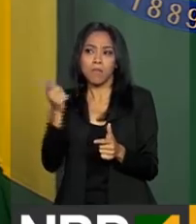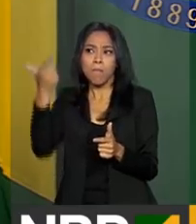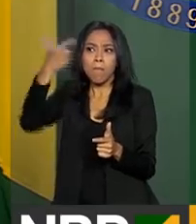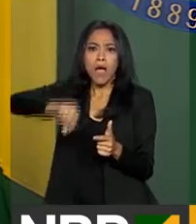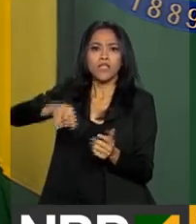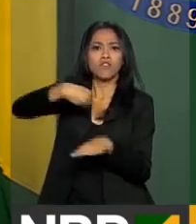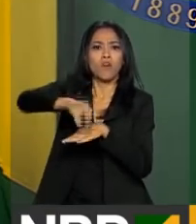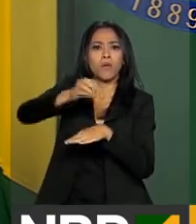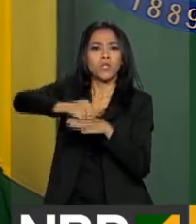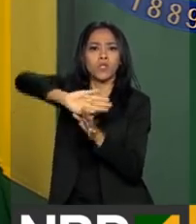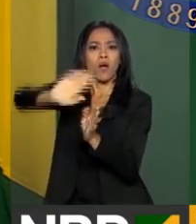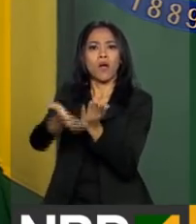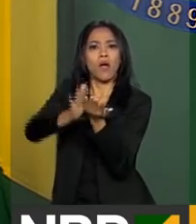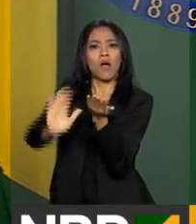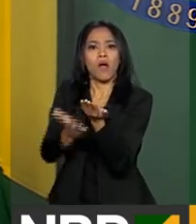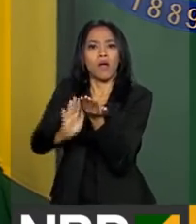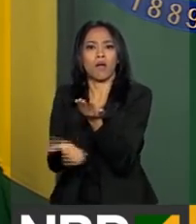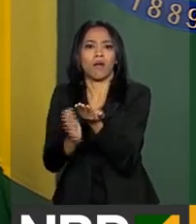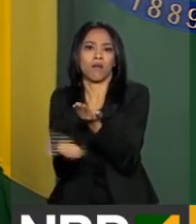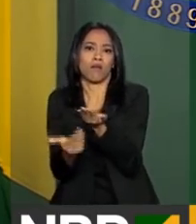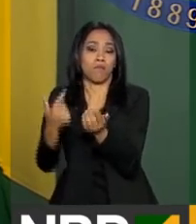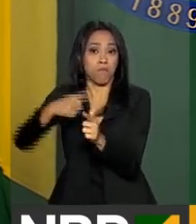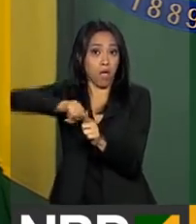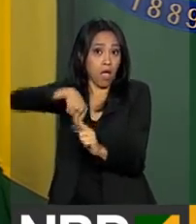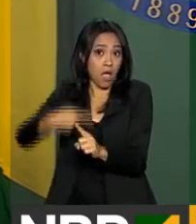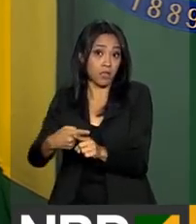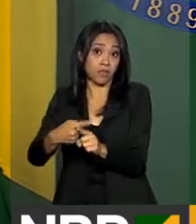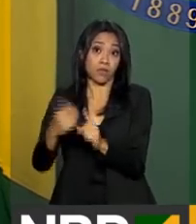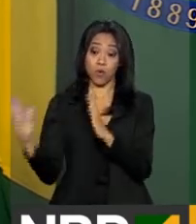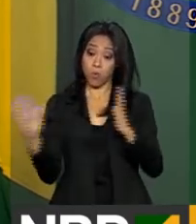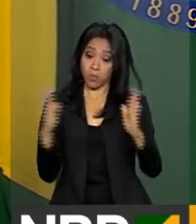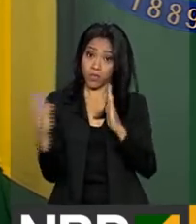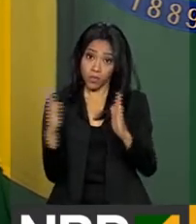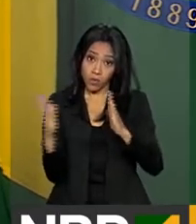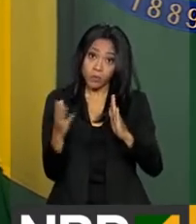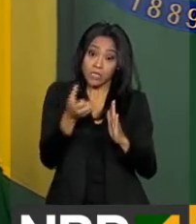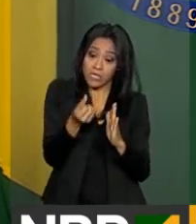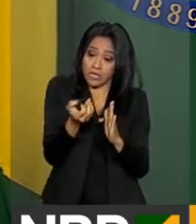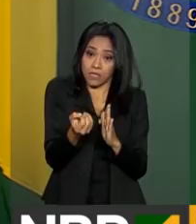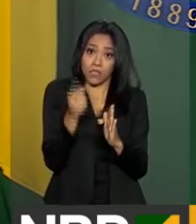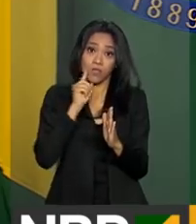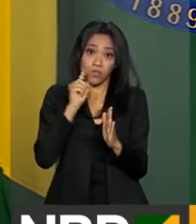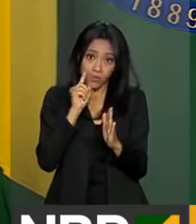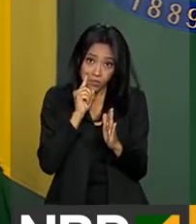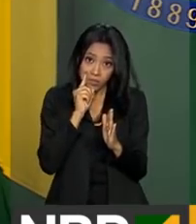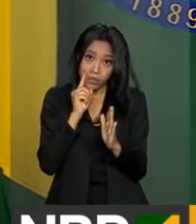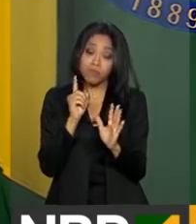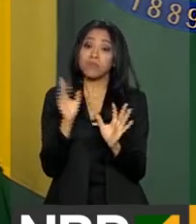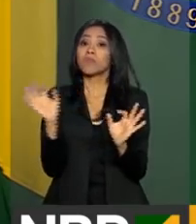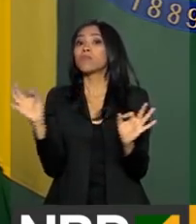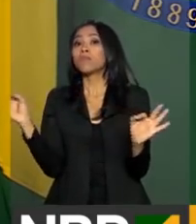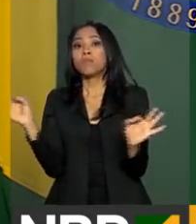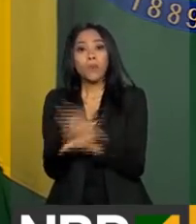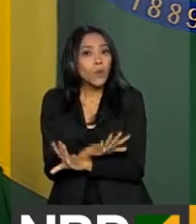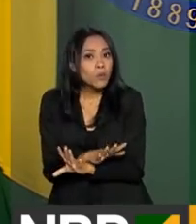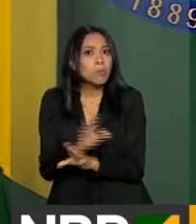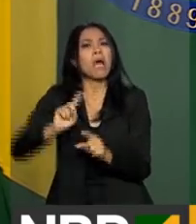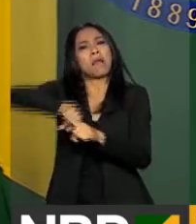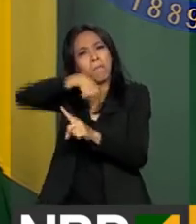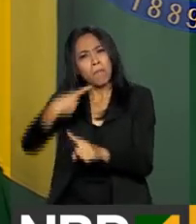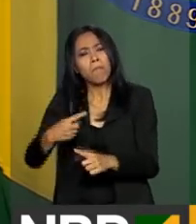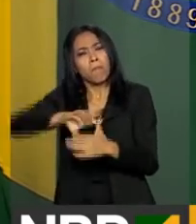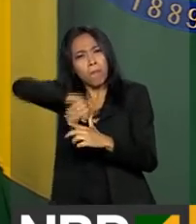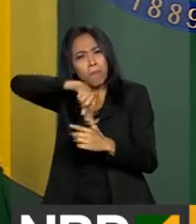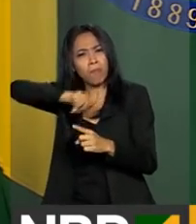e fazer o que está sendo feito agora passa se o período de 60 dias e agora se pede mais 60